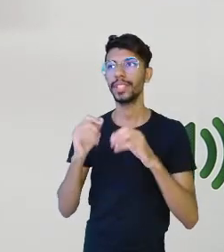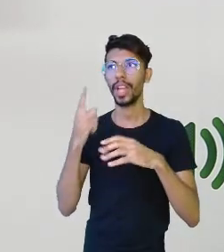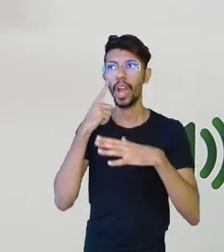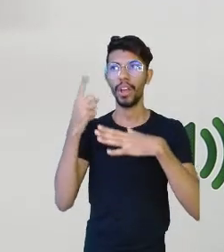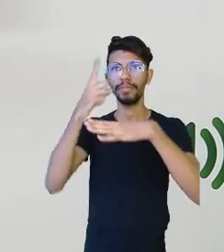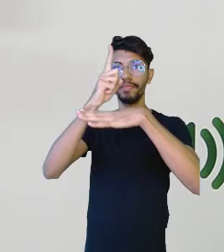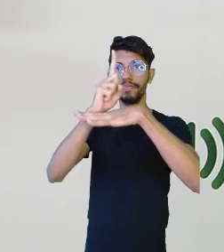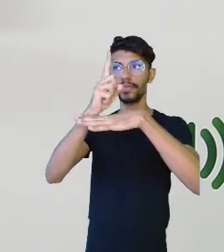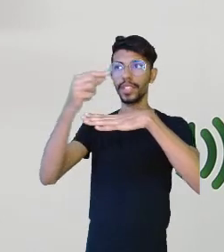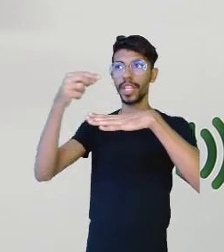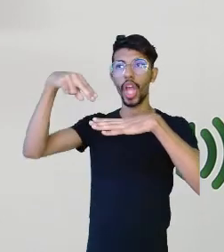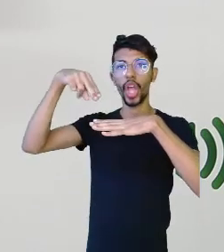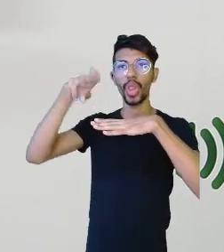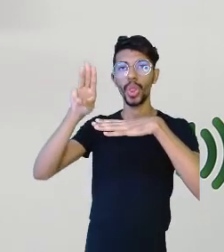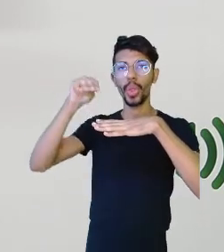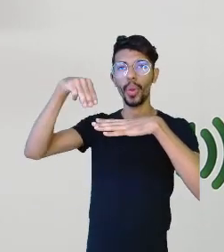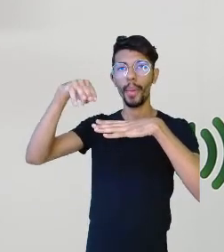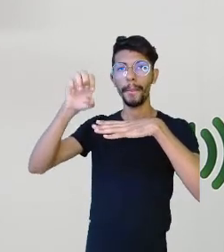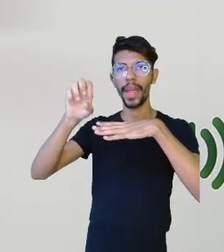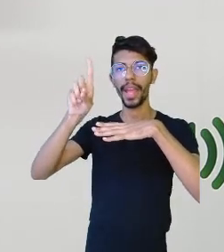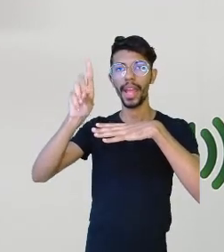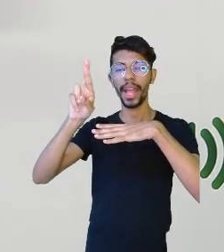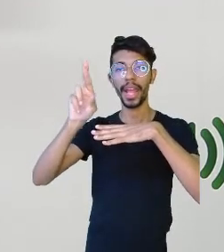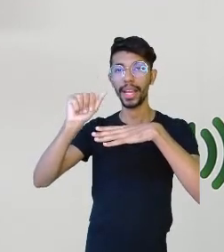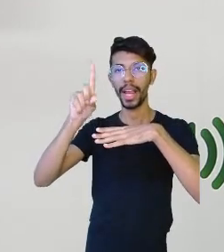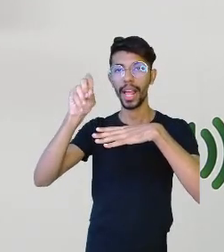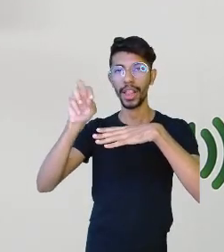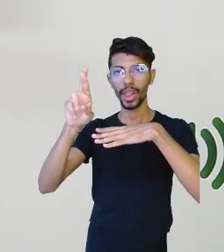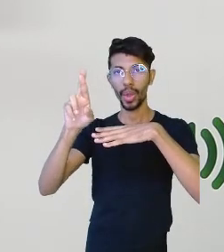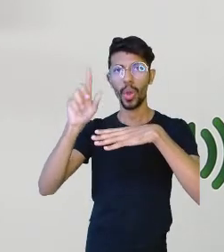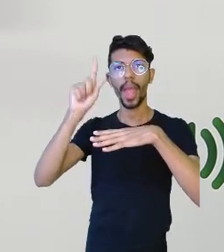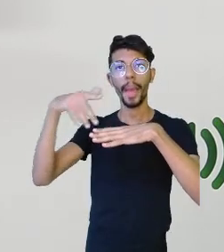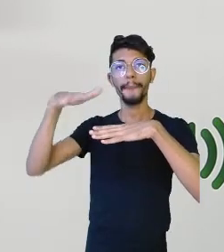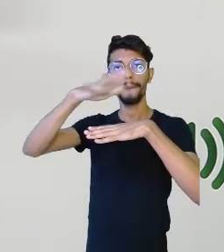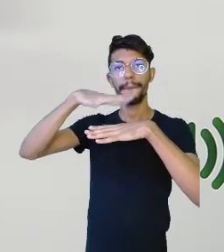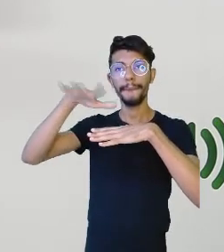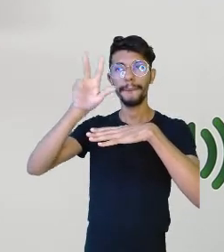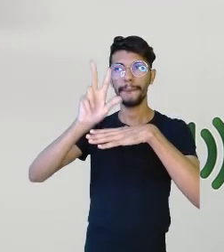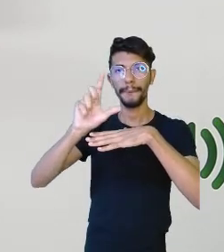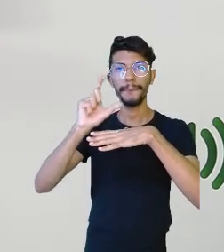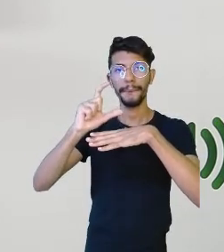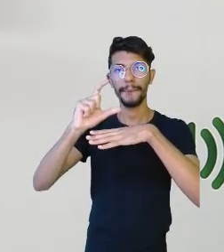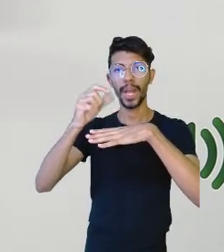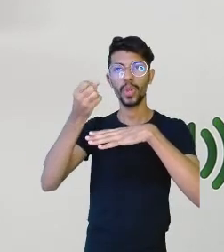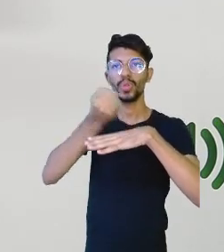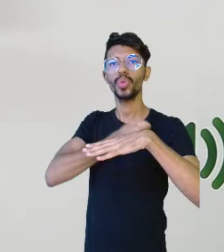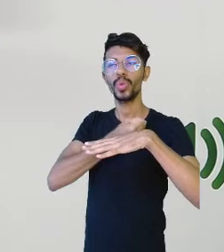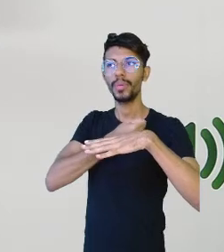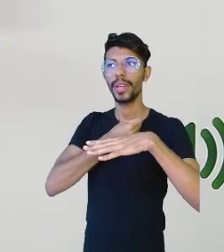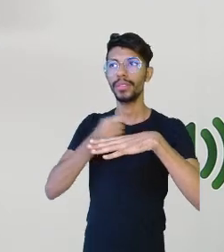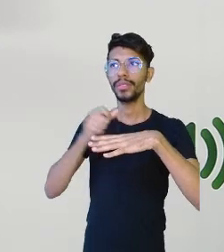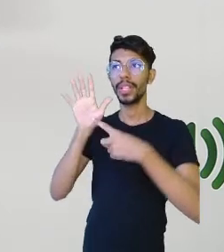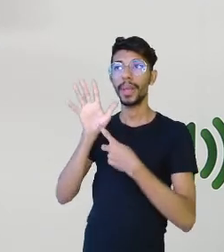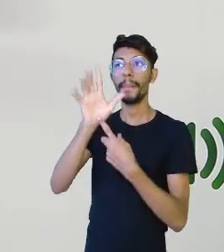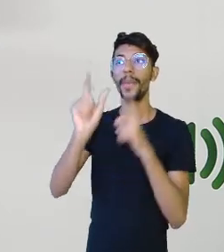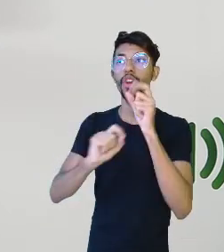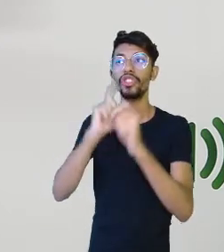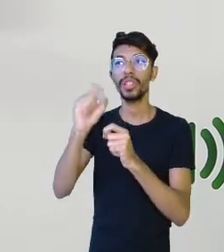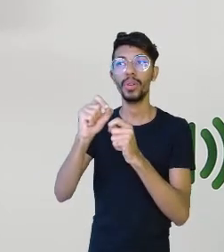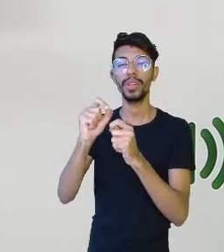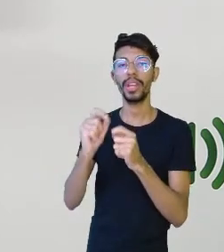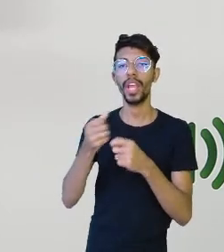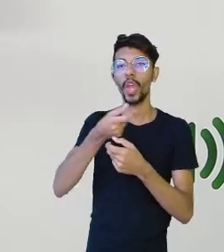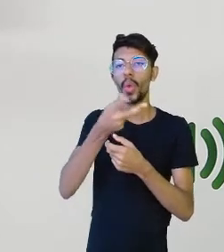Numerador é a parte de cima, é o número escrito na parte superior e indica quantas partes